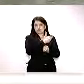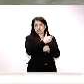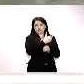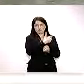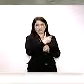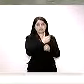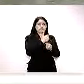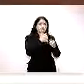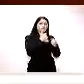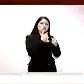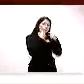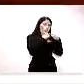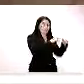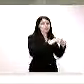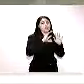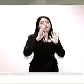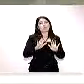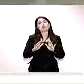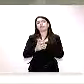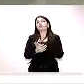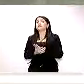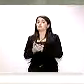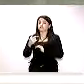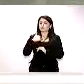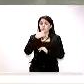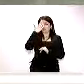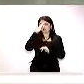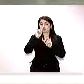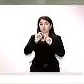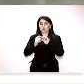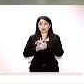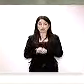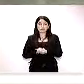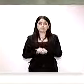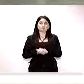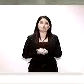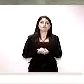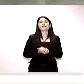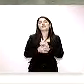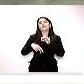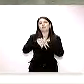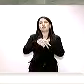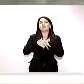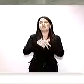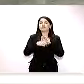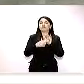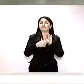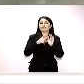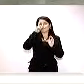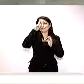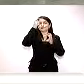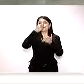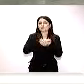de admissibilidade conhecido no mérito entendo que Mere ento a decretação de regularidade a falta completa a